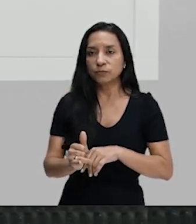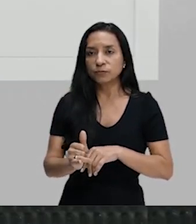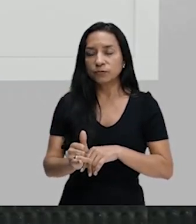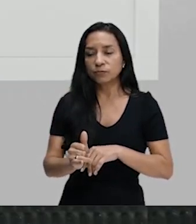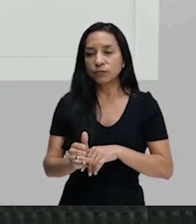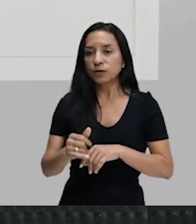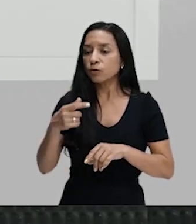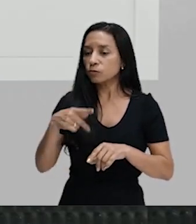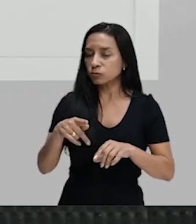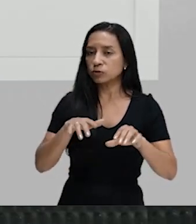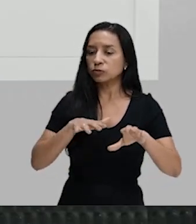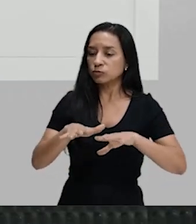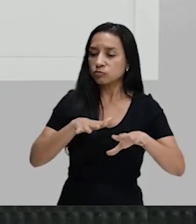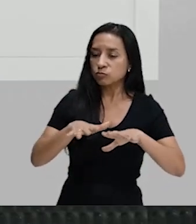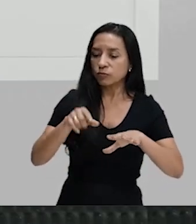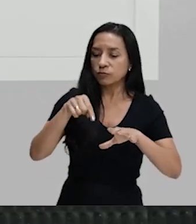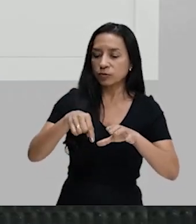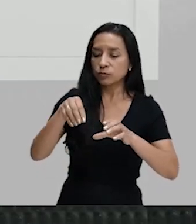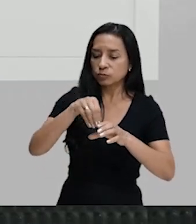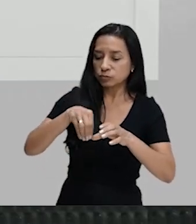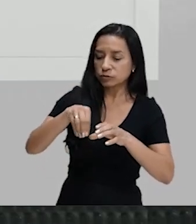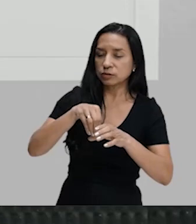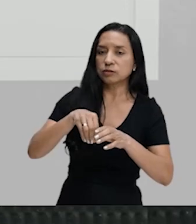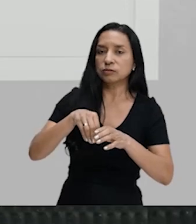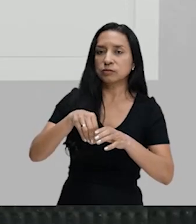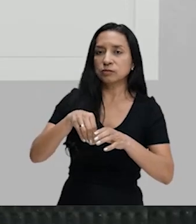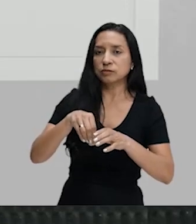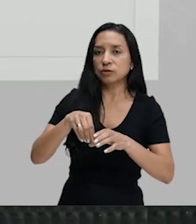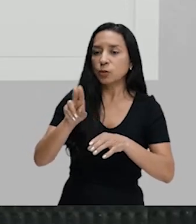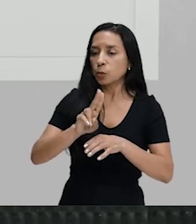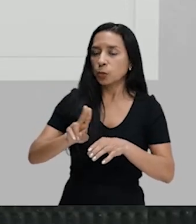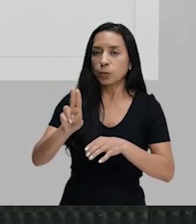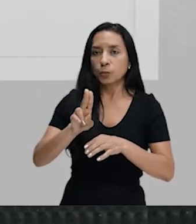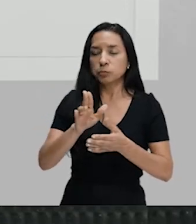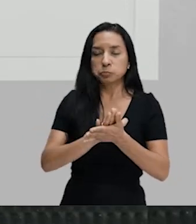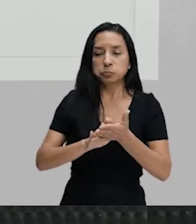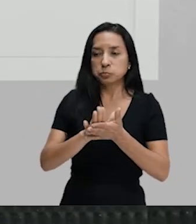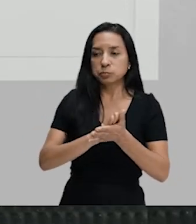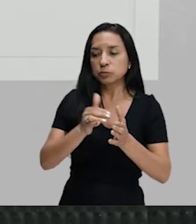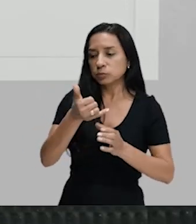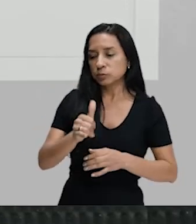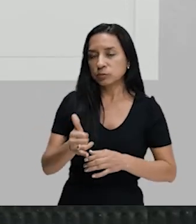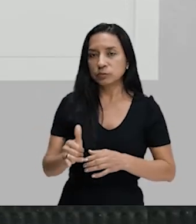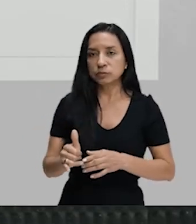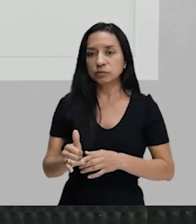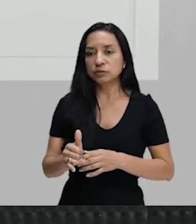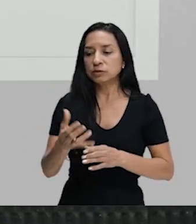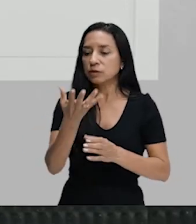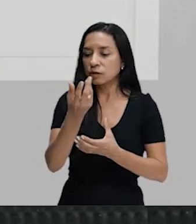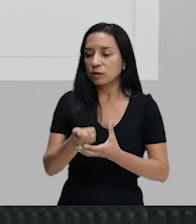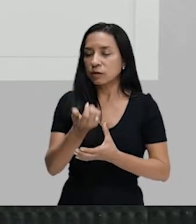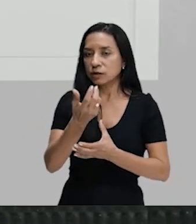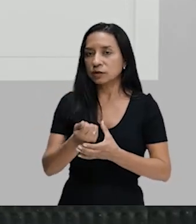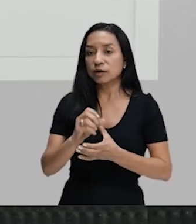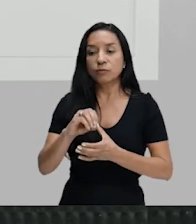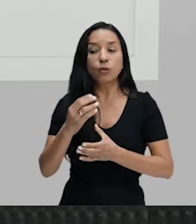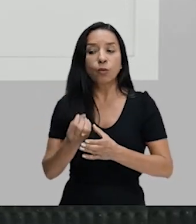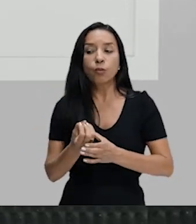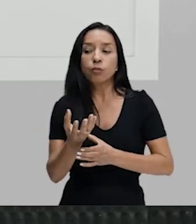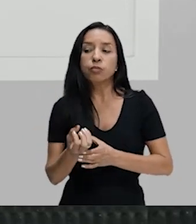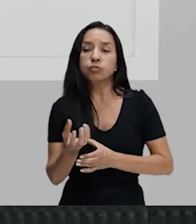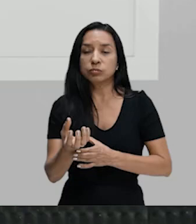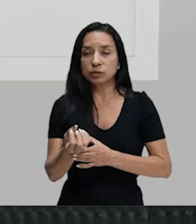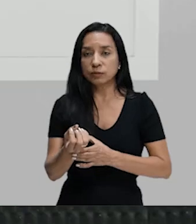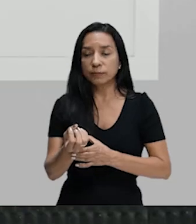os seus movimentos internos. Ou seja, ele não utiliza nenhuma quantidade de energia que ele recebe ou que ele está doando, né, que ele